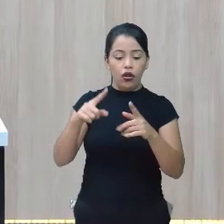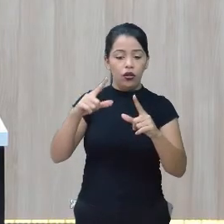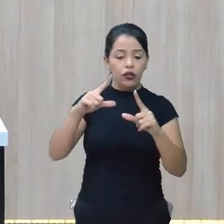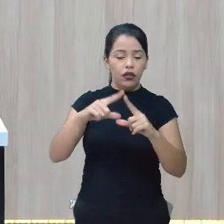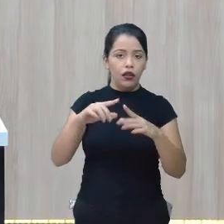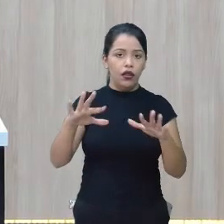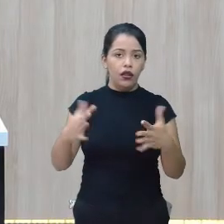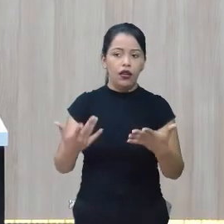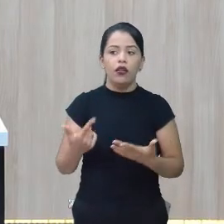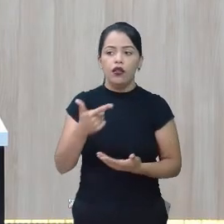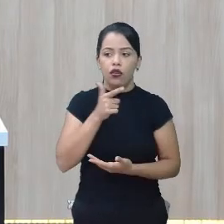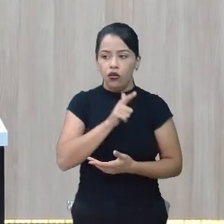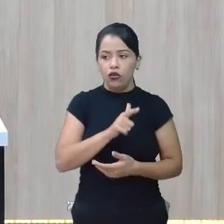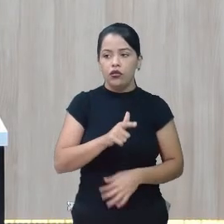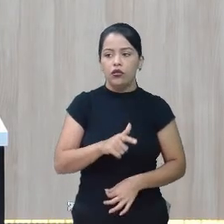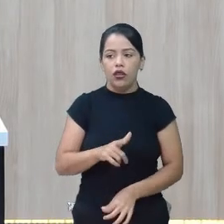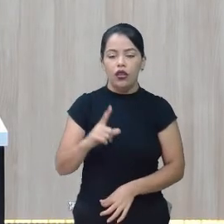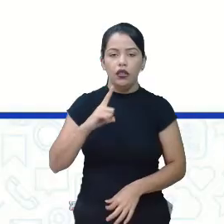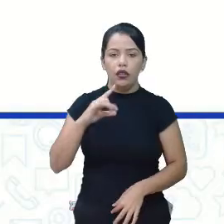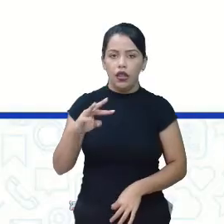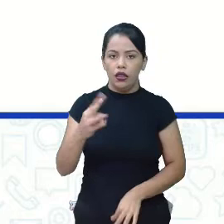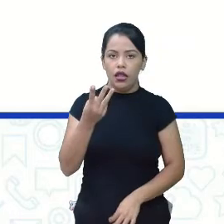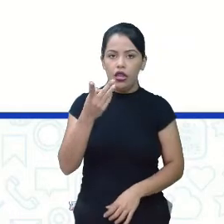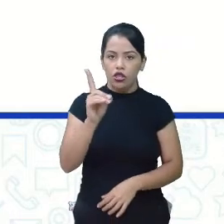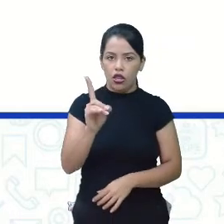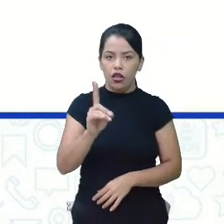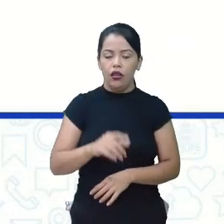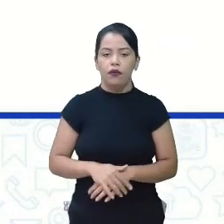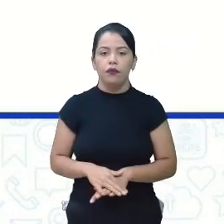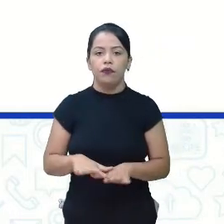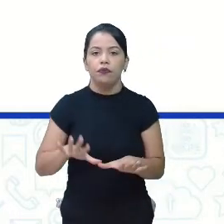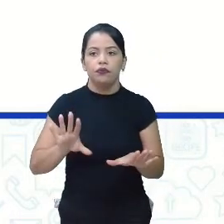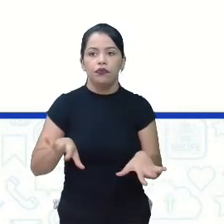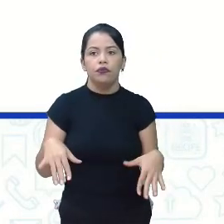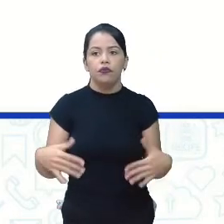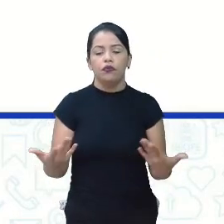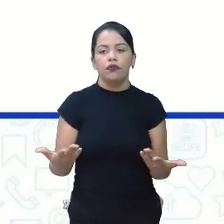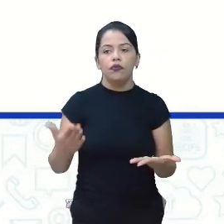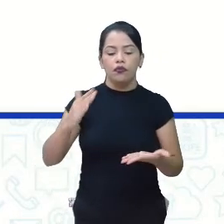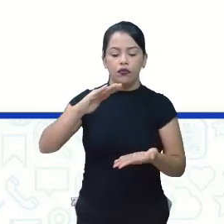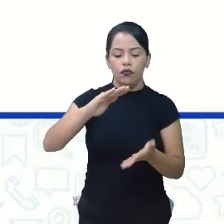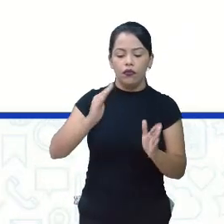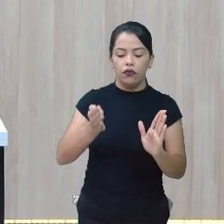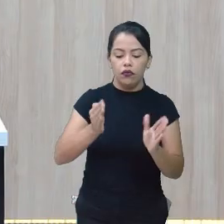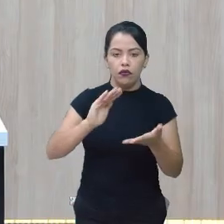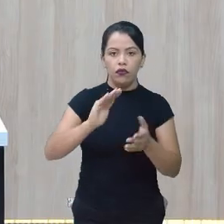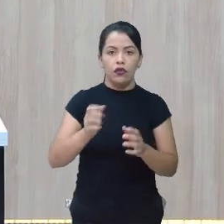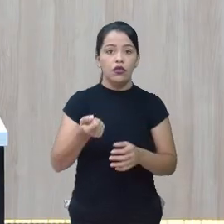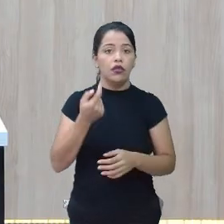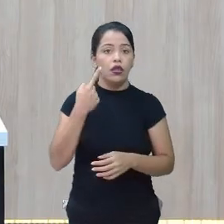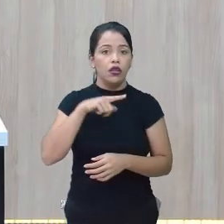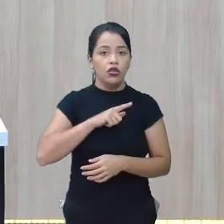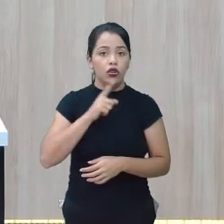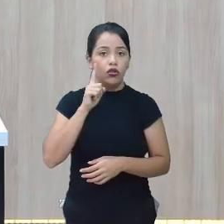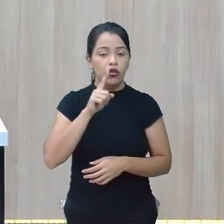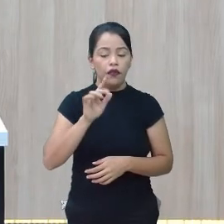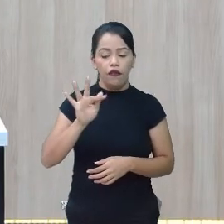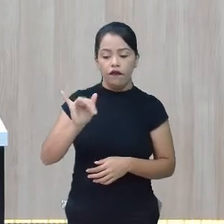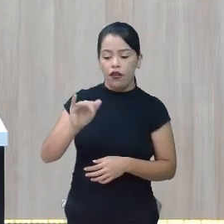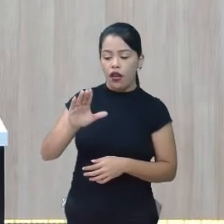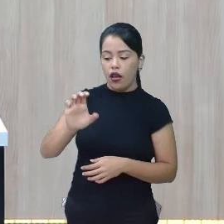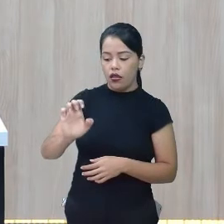vou colocar aí na telinha para vocês também, é a face. Se a gente observa a definição de face, o que é que isso significa,